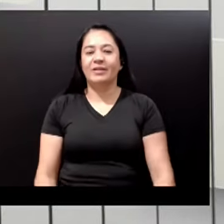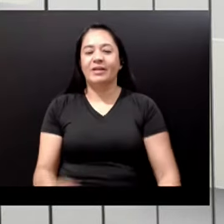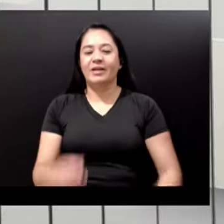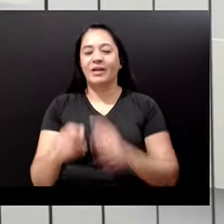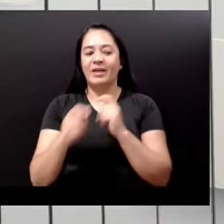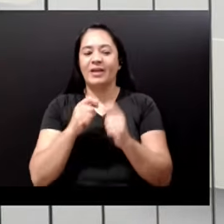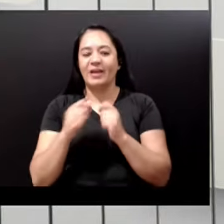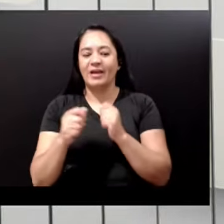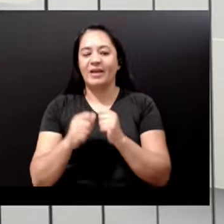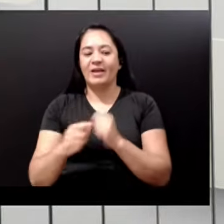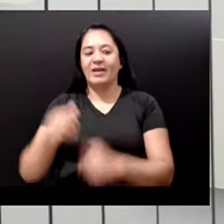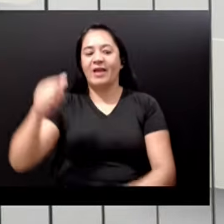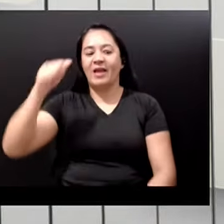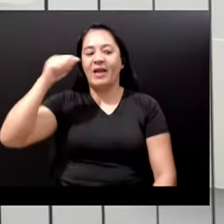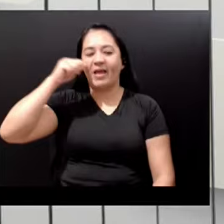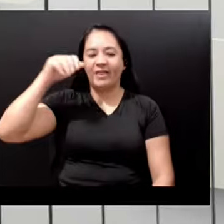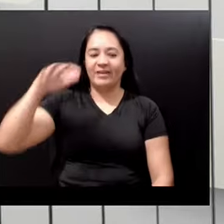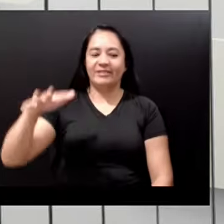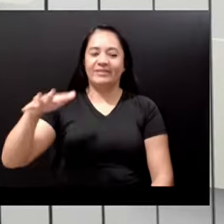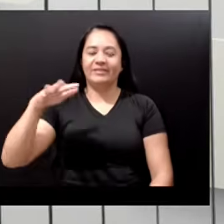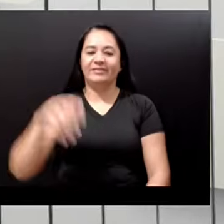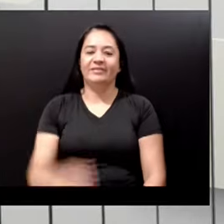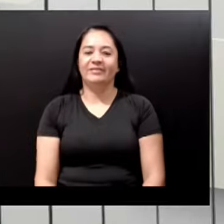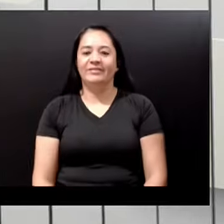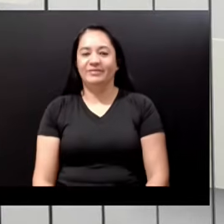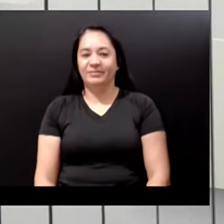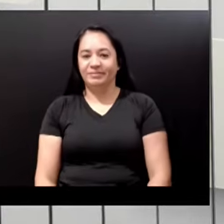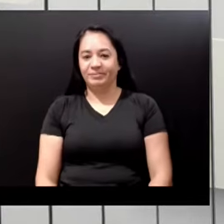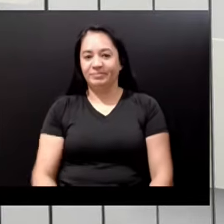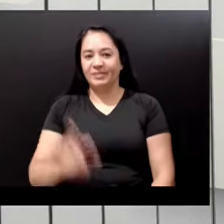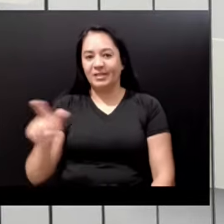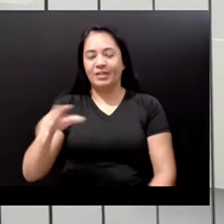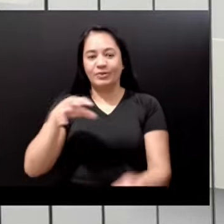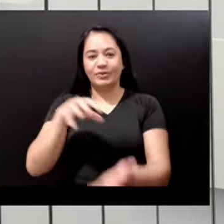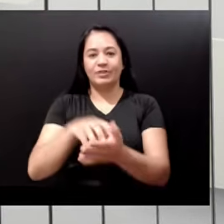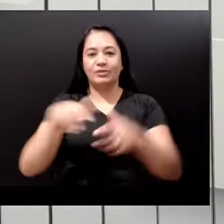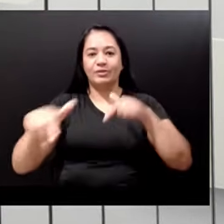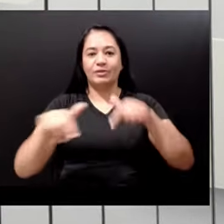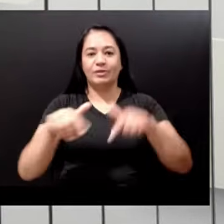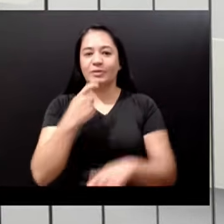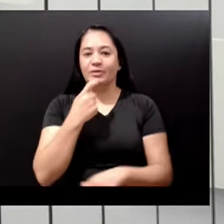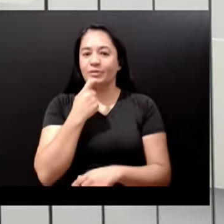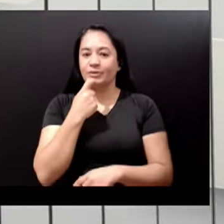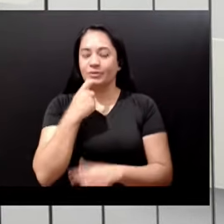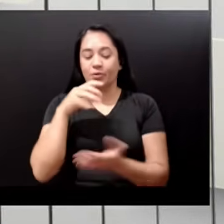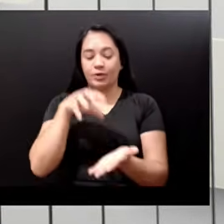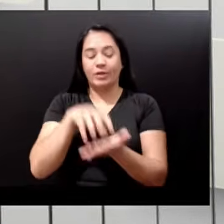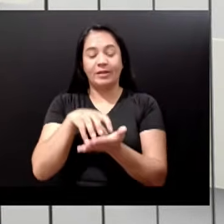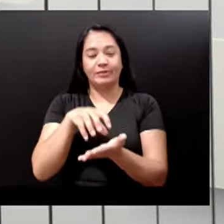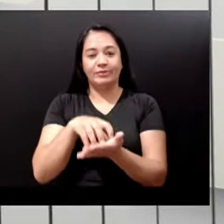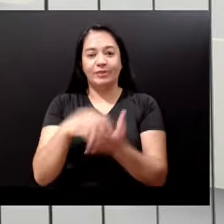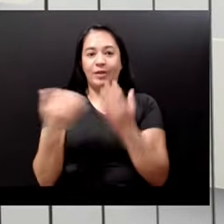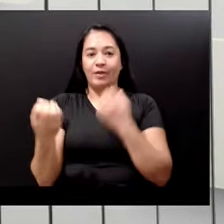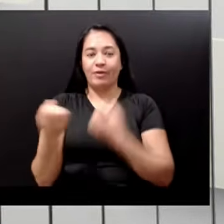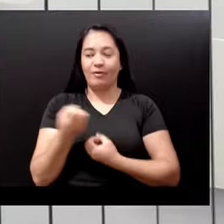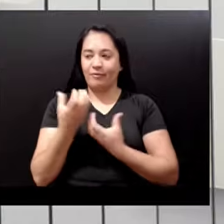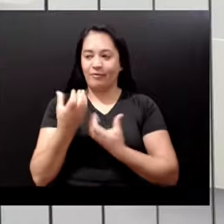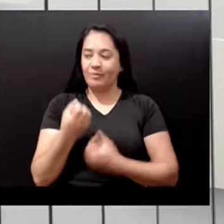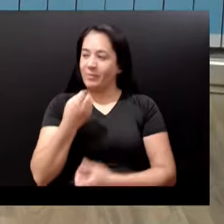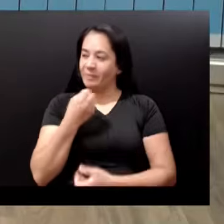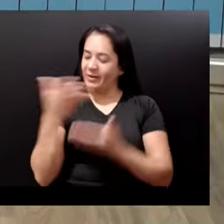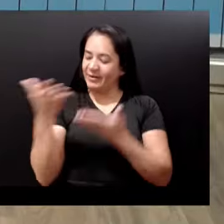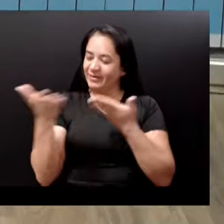Público de Apoio ao Trabalhador de Campinas, unidade do centro, que tem as informações. Seja bem-vinda e boa tarde, Alê.